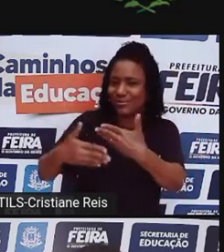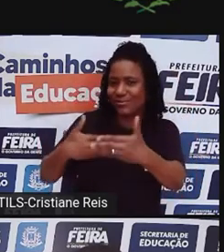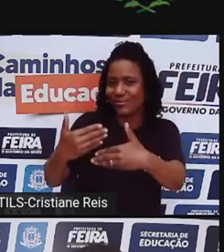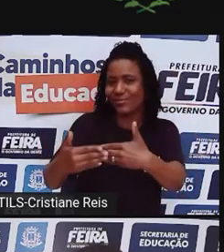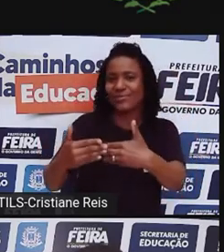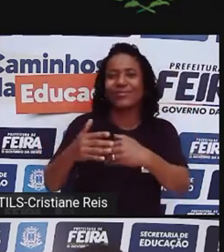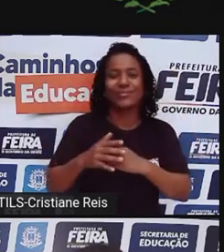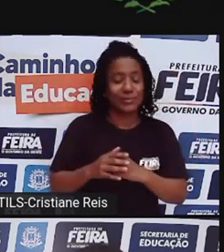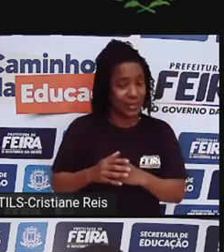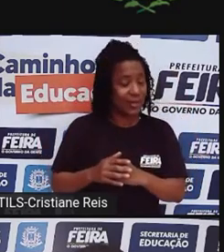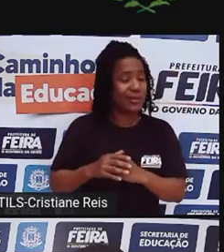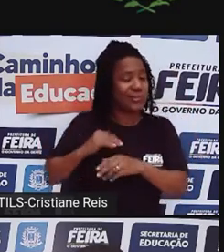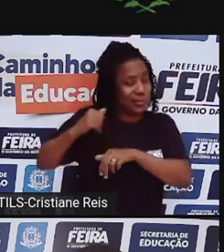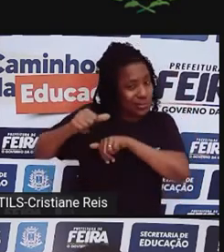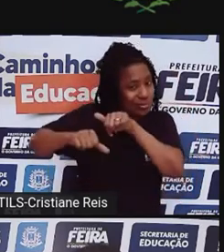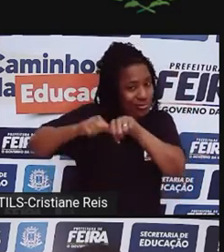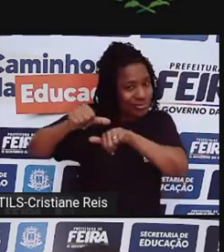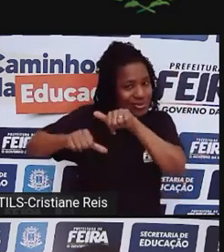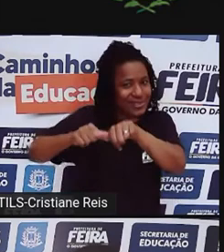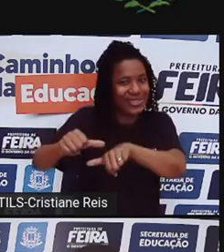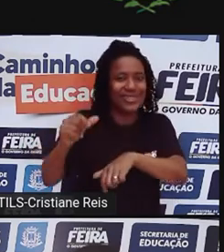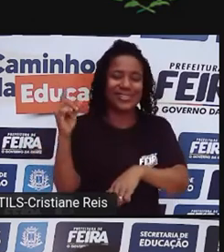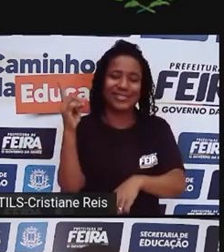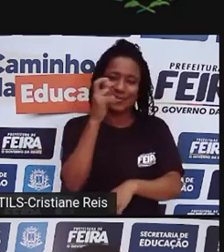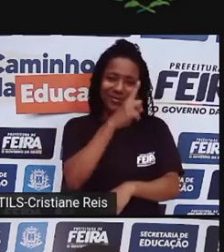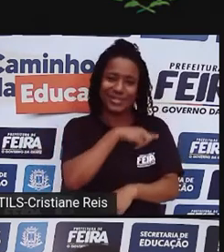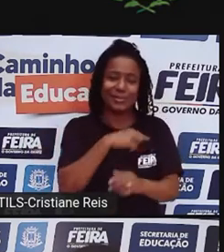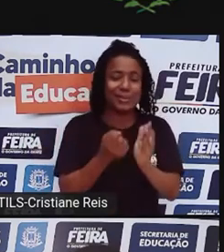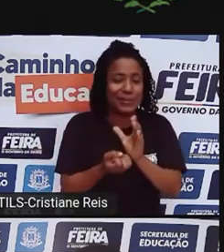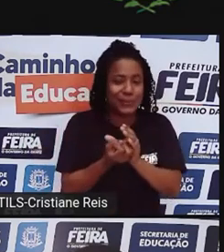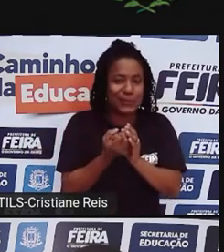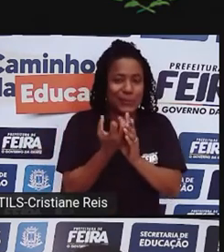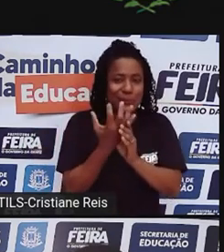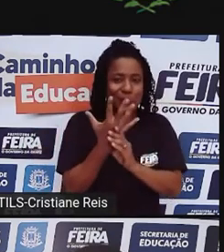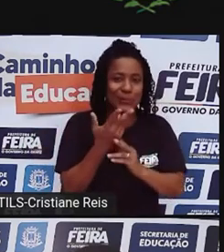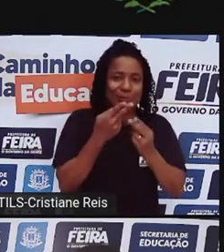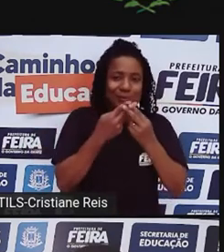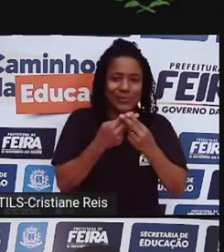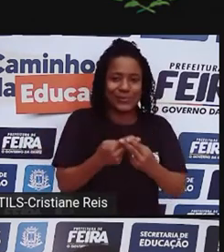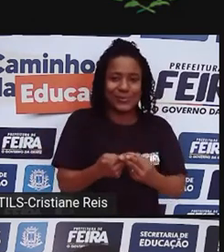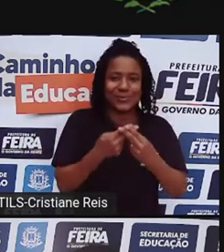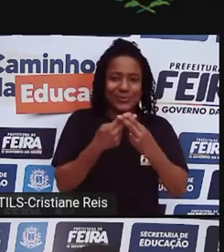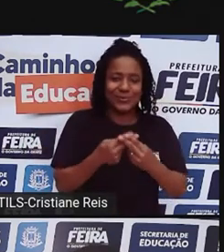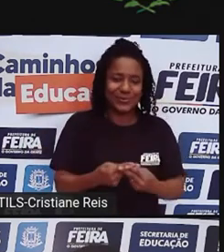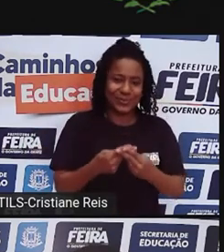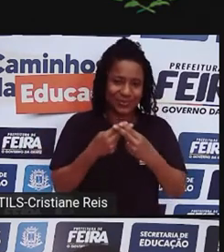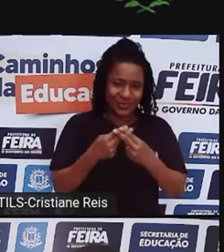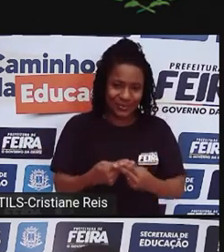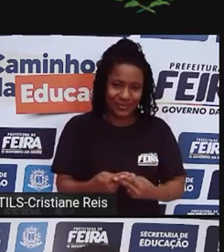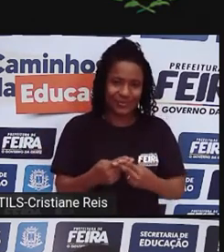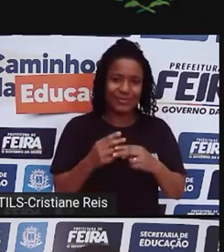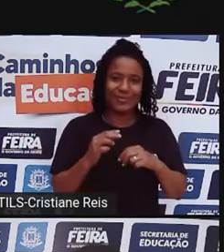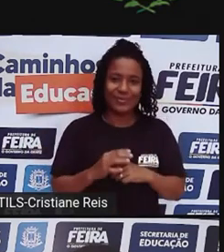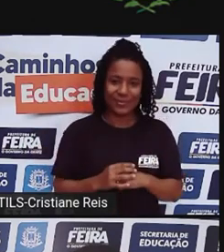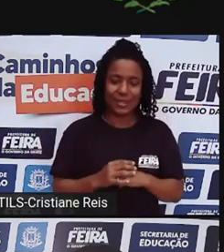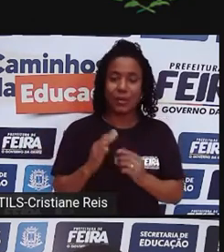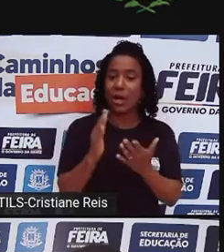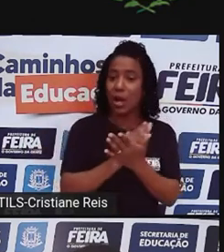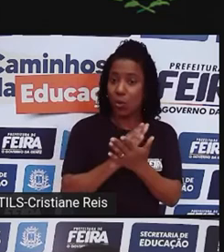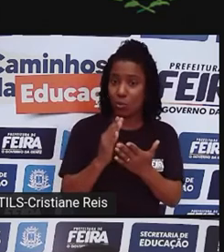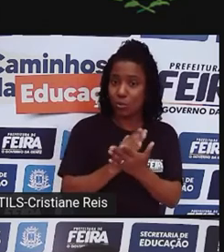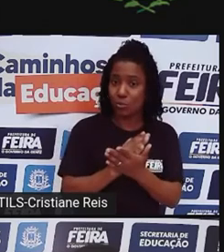muito doloroso para passar. Muitas pessoas às vezes não conseguem passar pelo processo porque não se